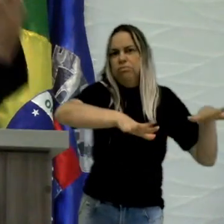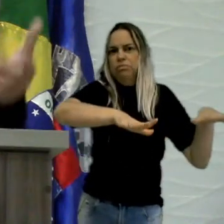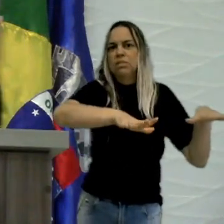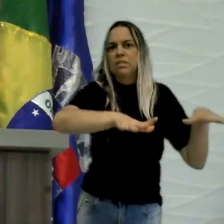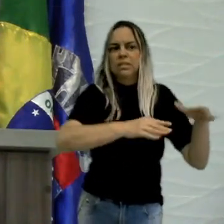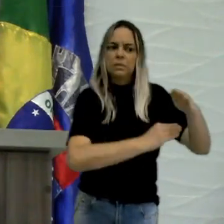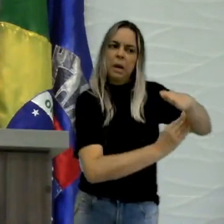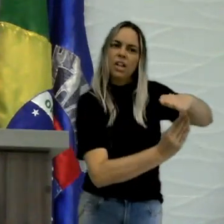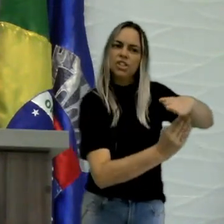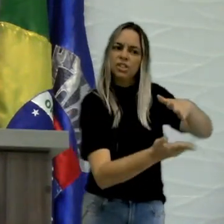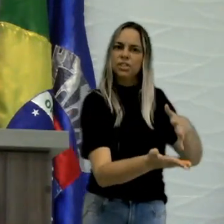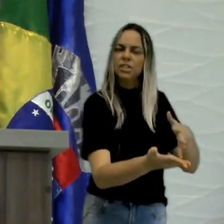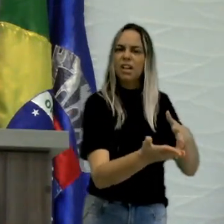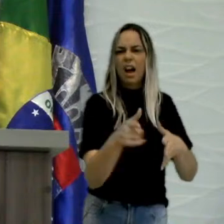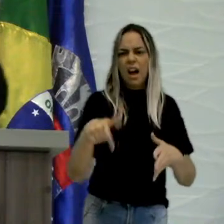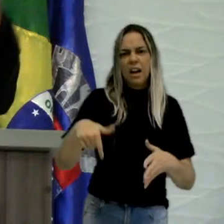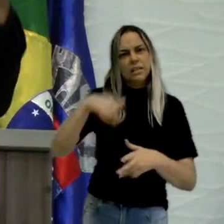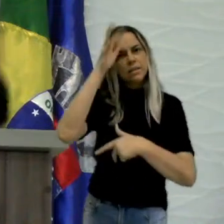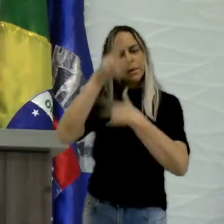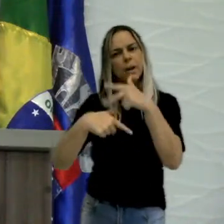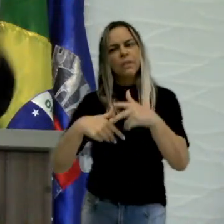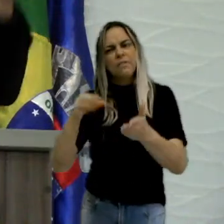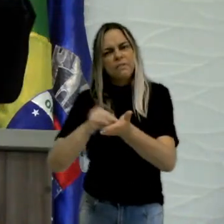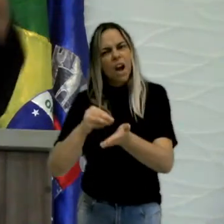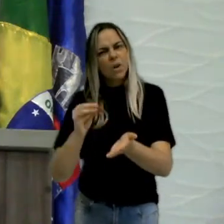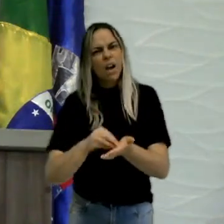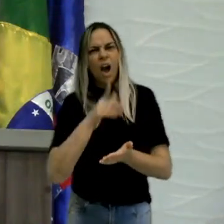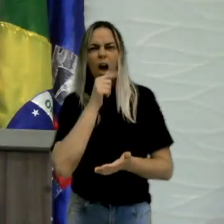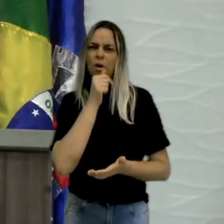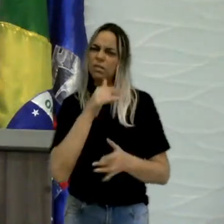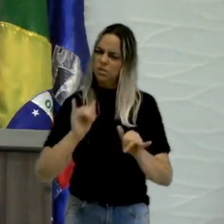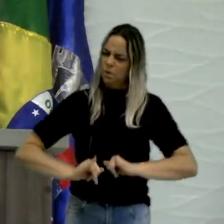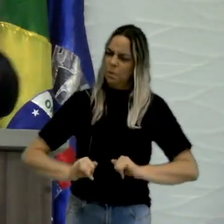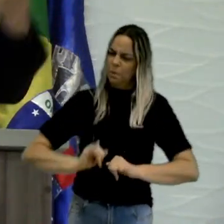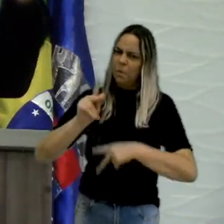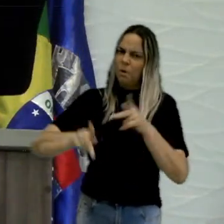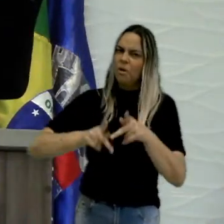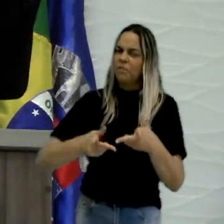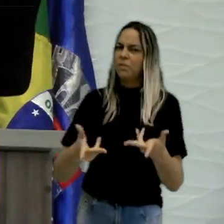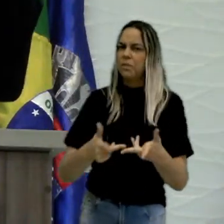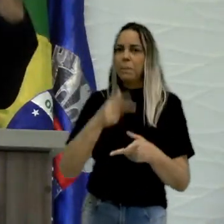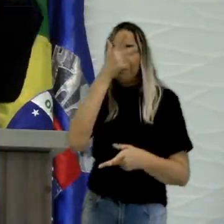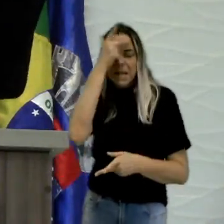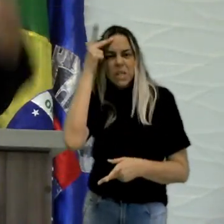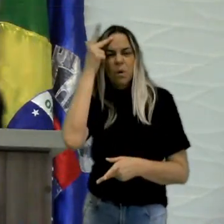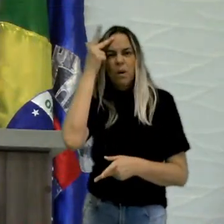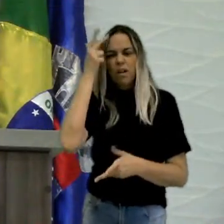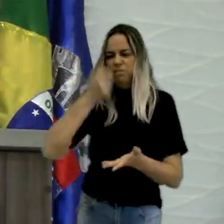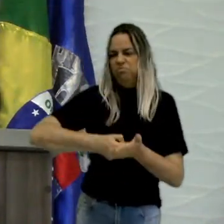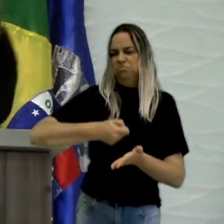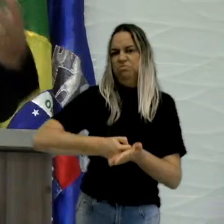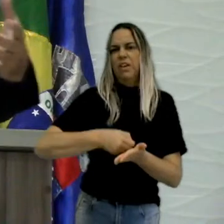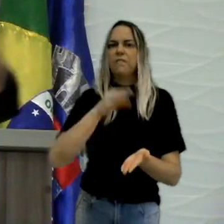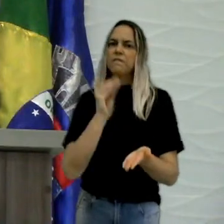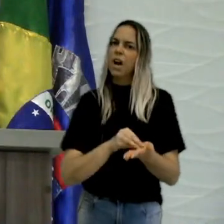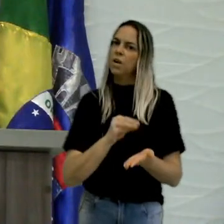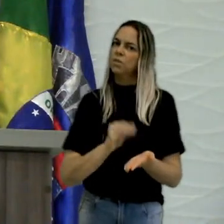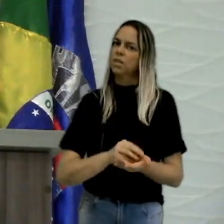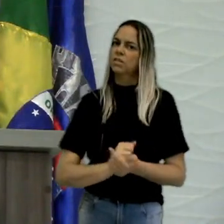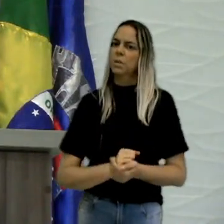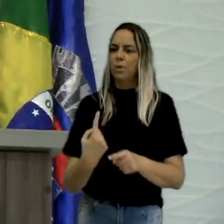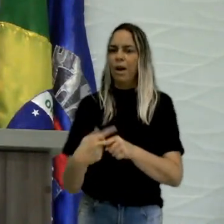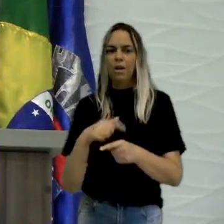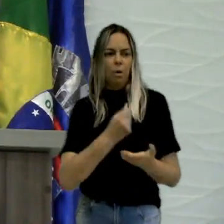a situação de São Bento é cada vez mais falta de água, sofrimento para o povo, pessoas deixando de cumprir com suas obrigações para ter que comprar